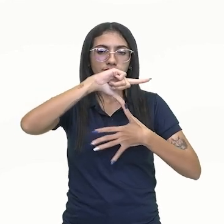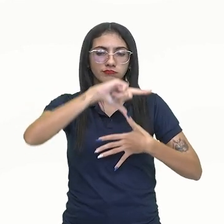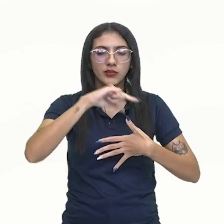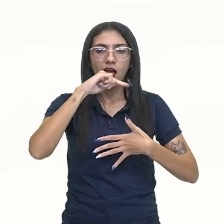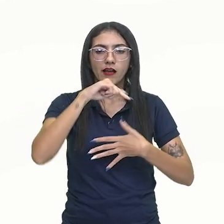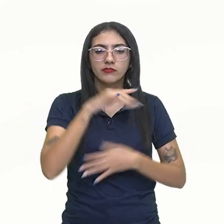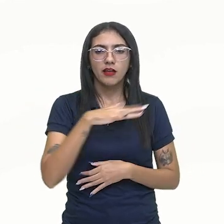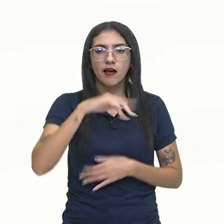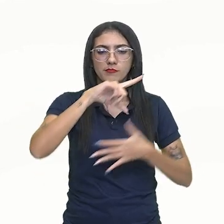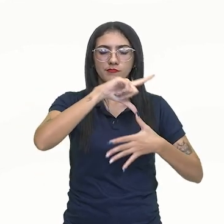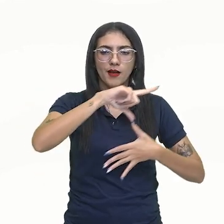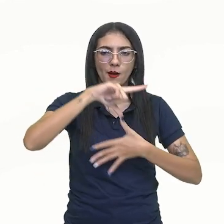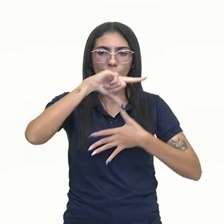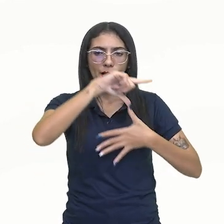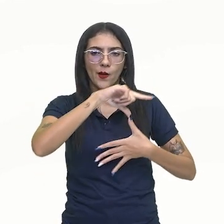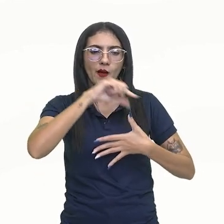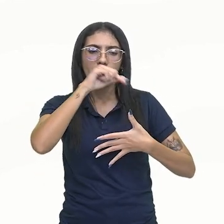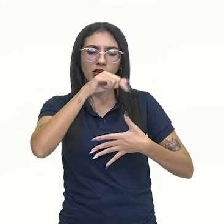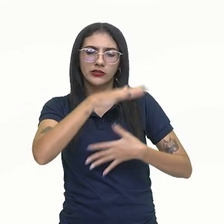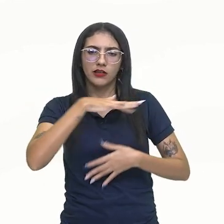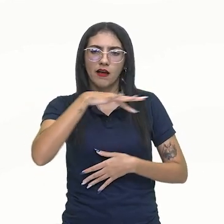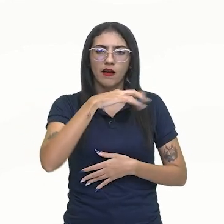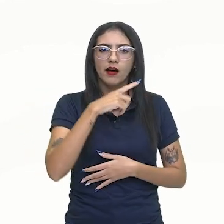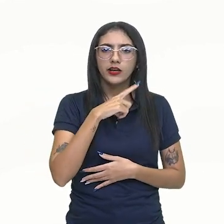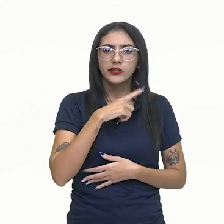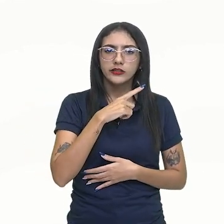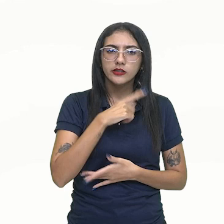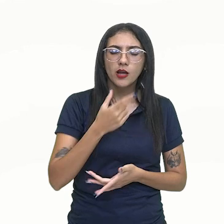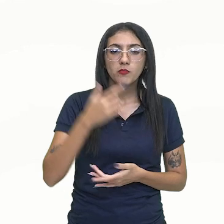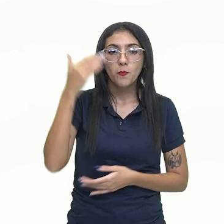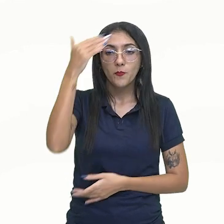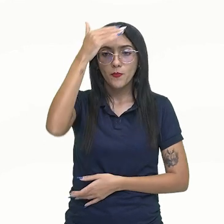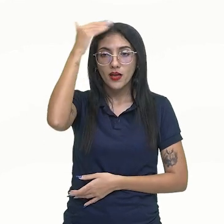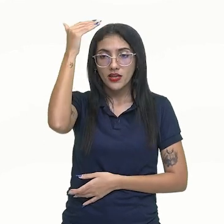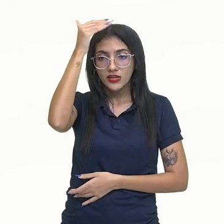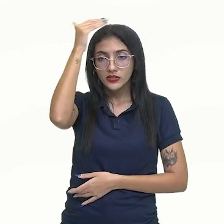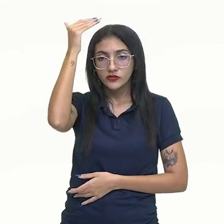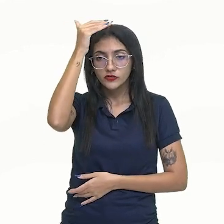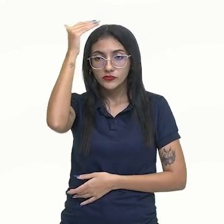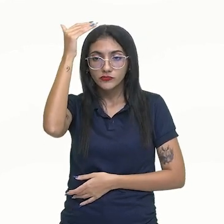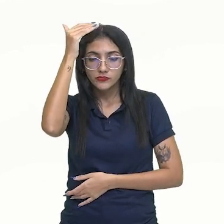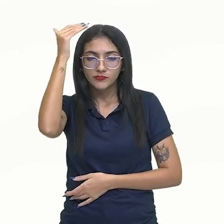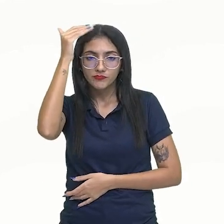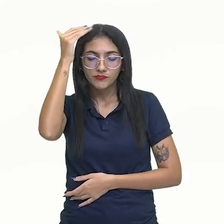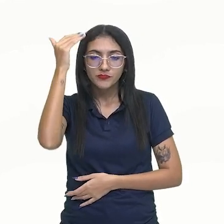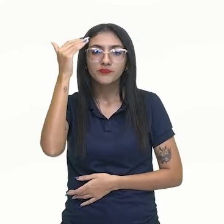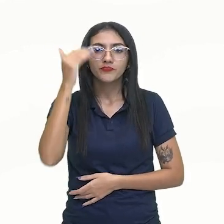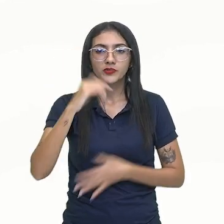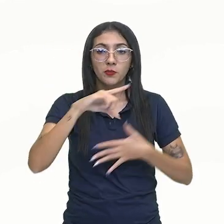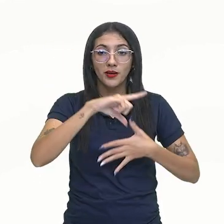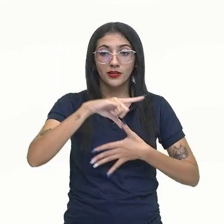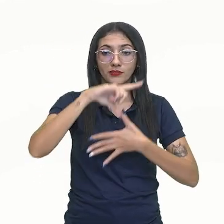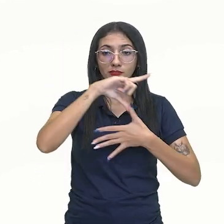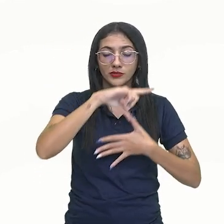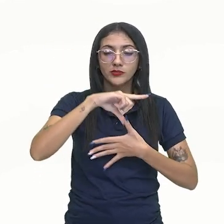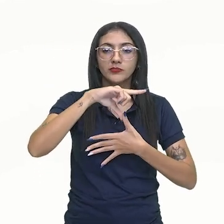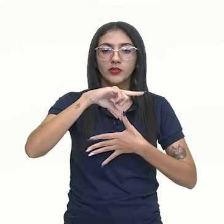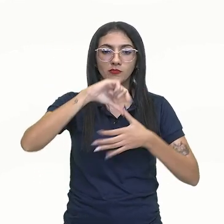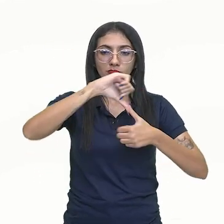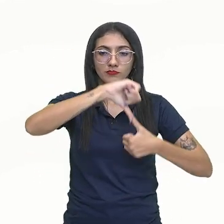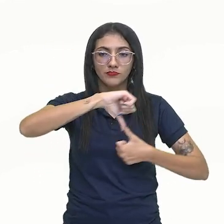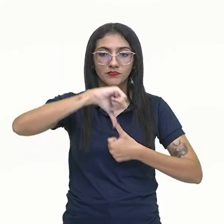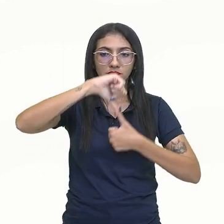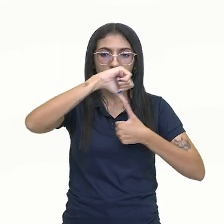porção do continente americano que engloba o México, países da América